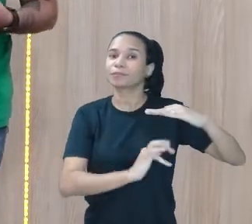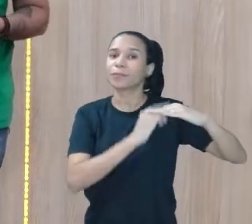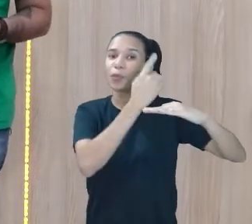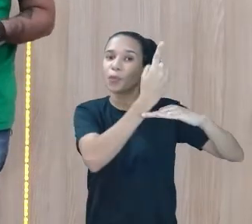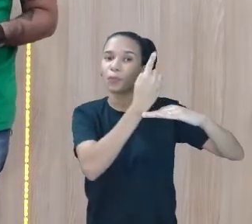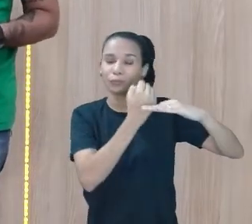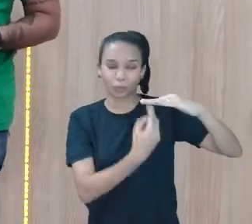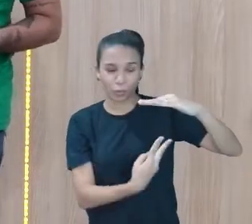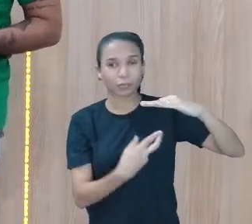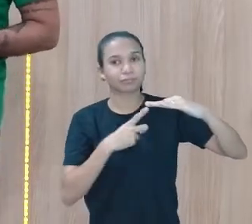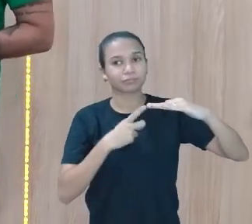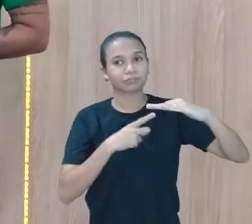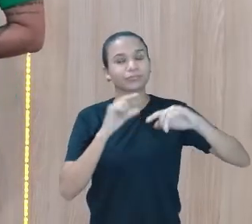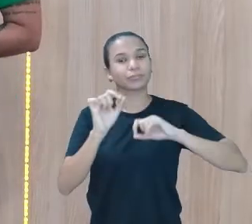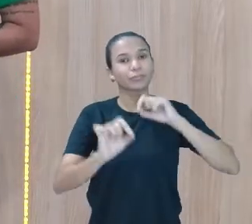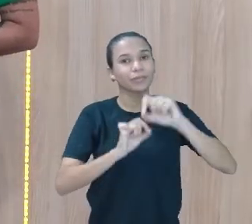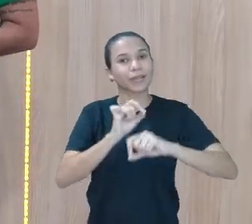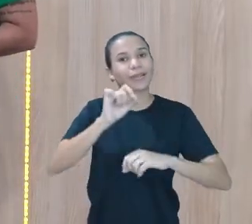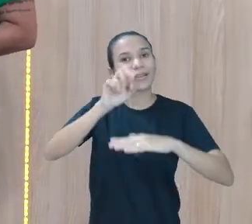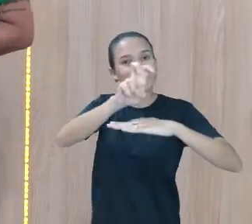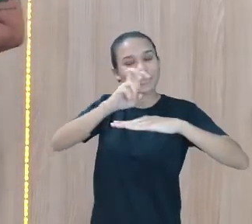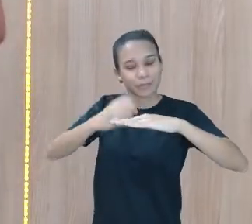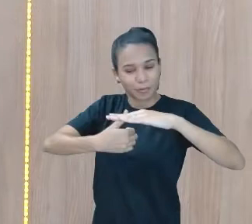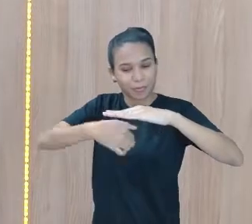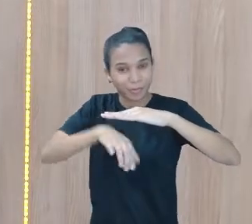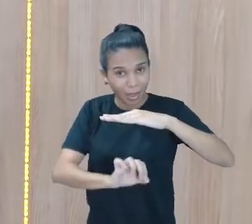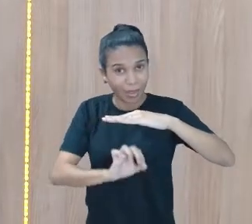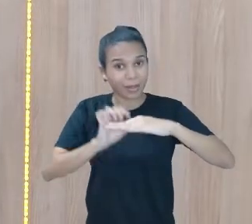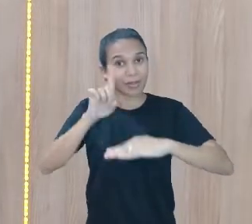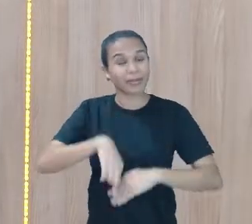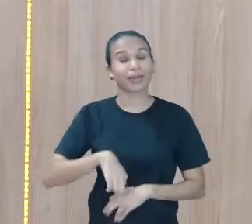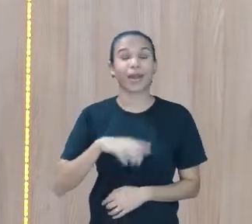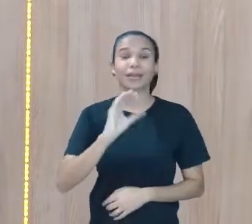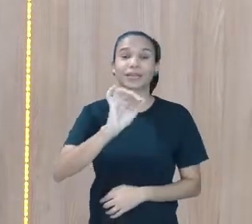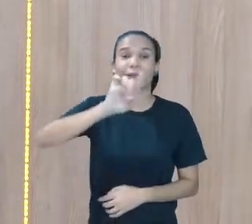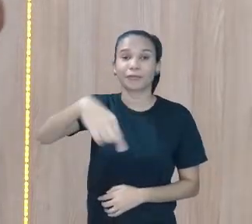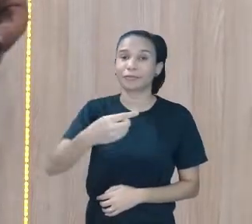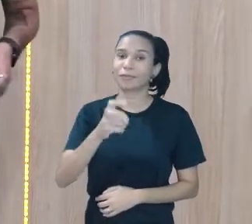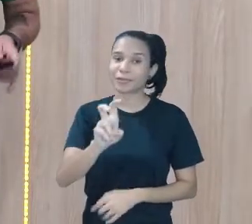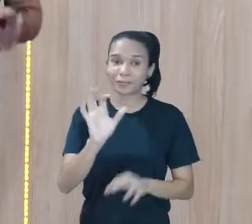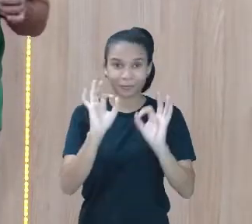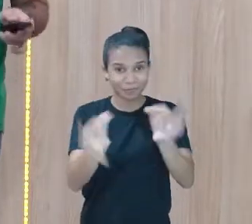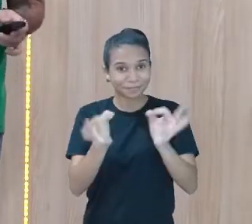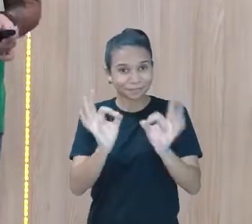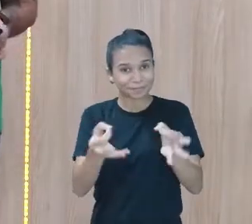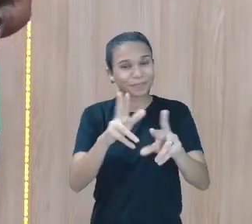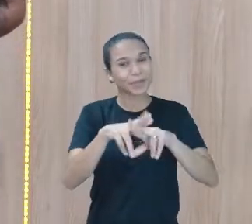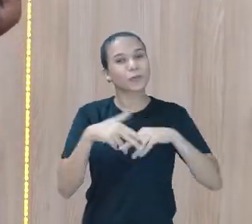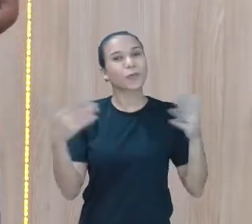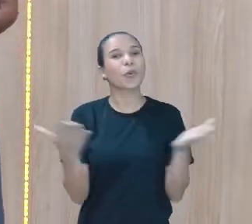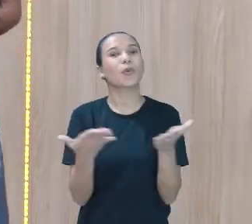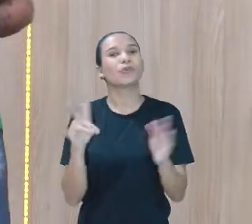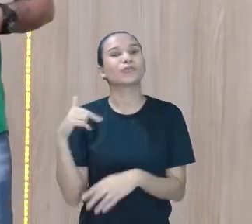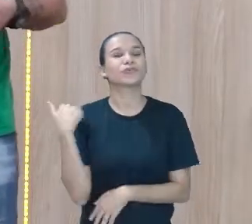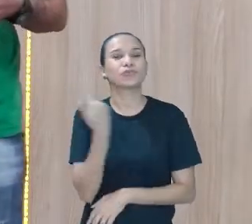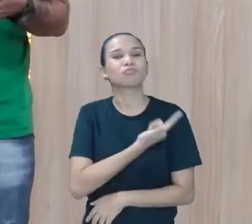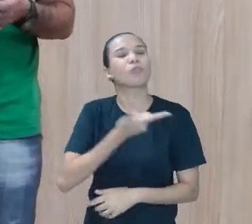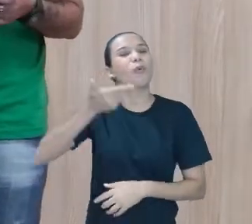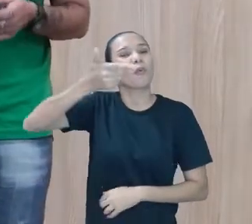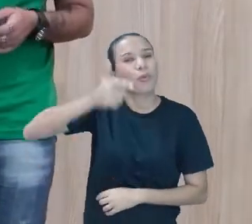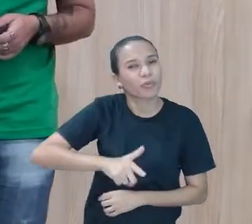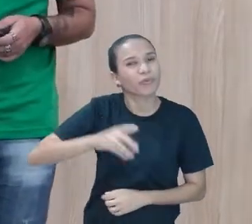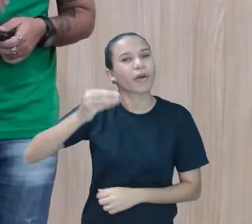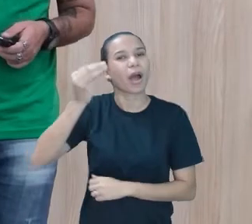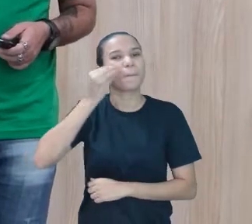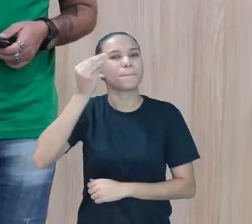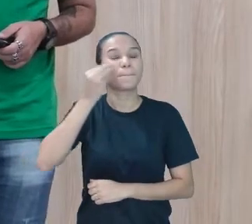2, que tem como equivalente a fração 5 sobre 10, que vai ser o 0,5, tá certo? Então hoje a gente vai fazer novamente